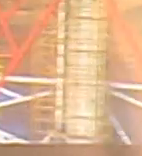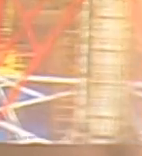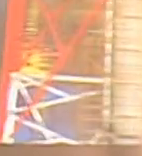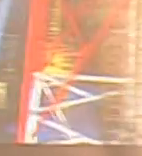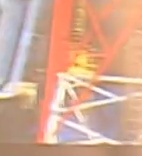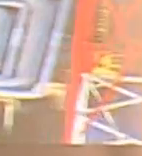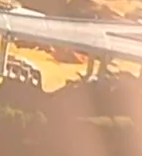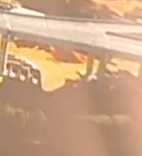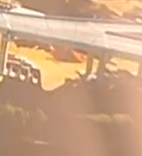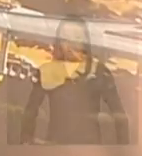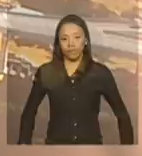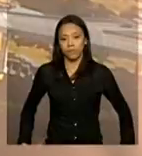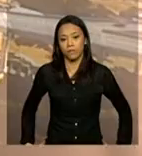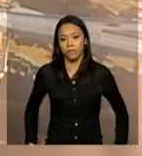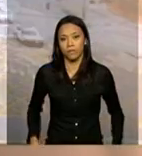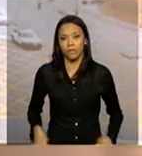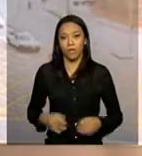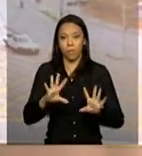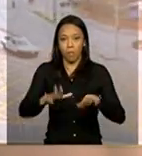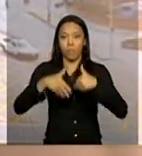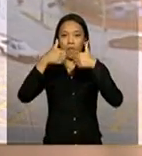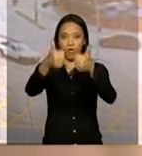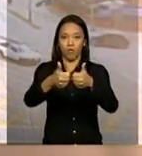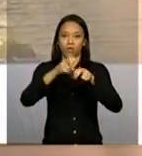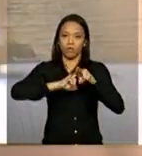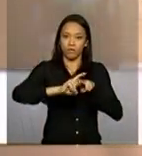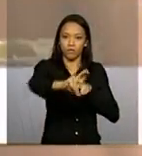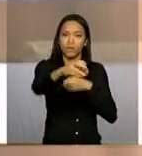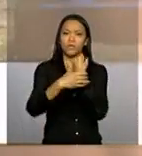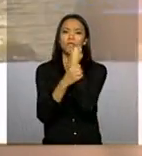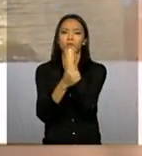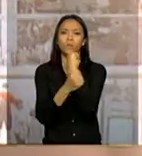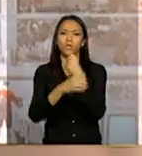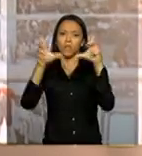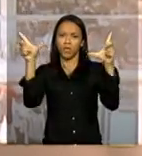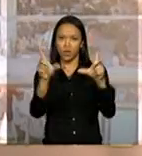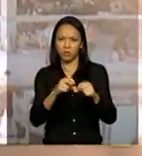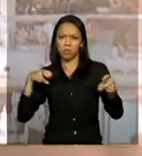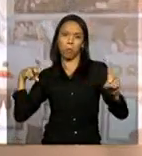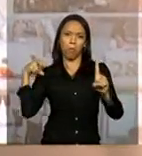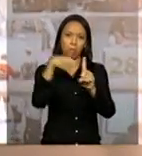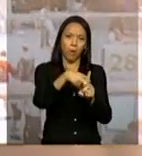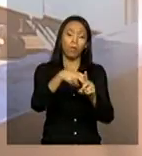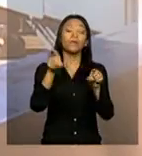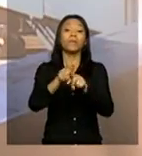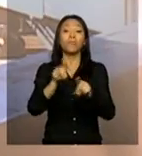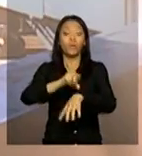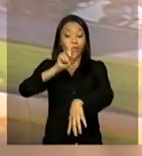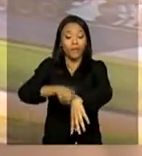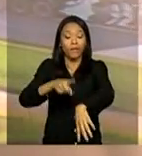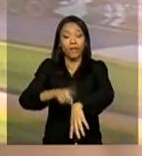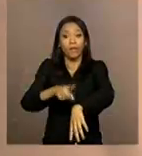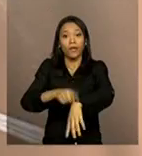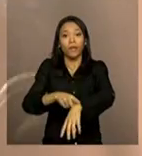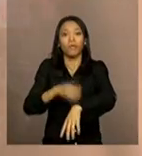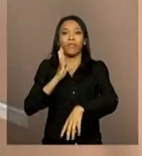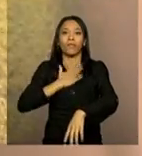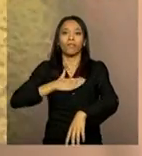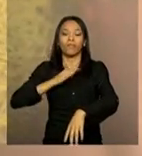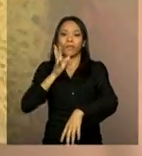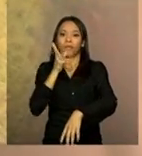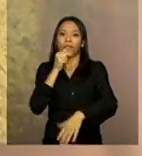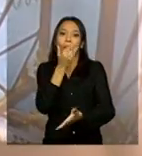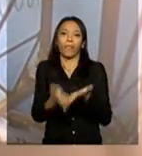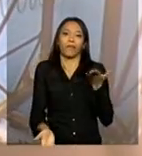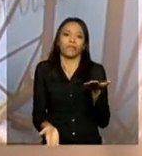produtos brasileiros, melhorando o tráfego e a segurança, reduzindo acidentes e diminuindo o tempo de percurso de quem se desloca pelo